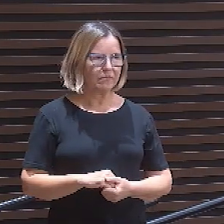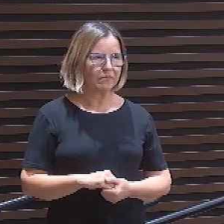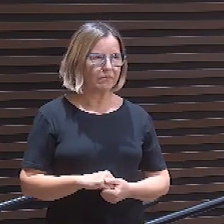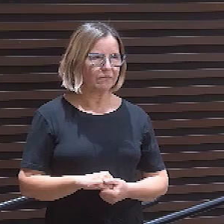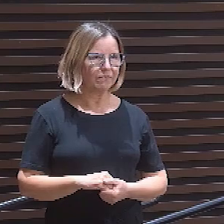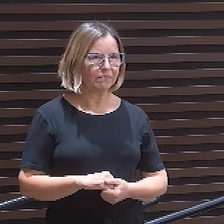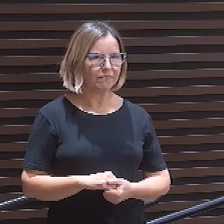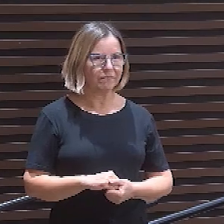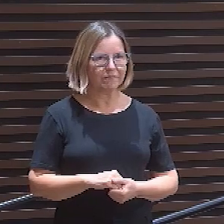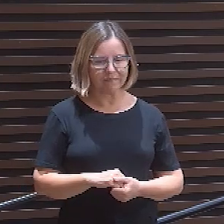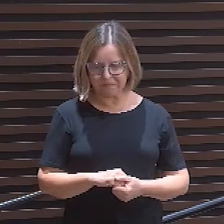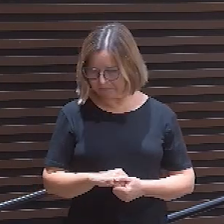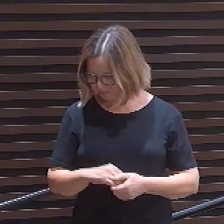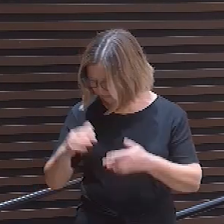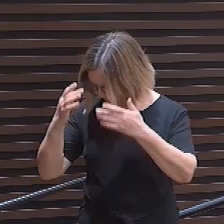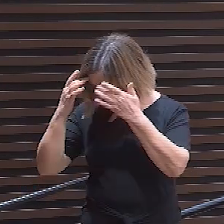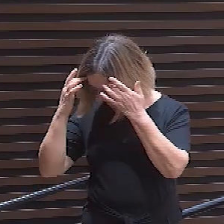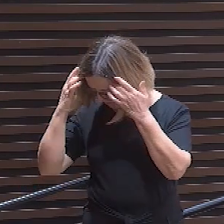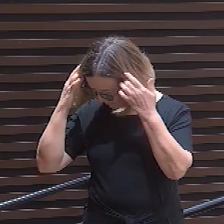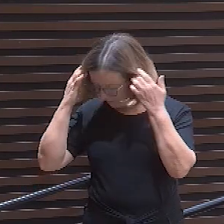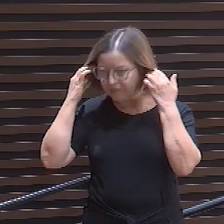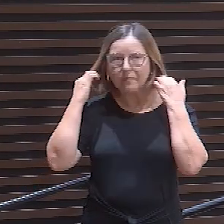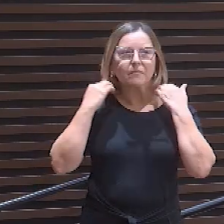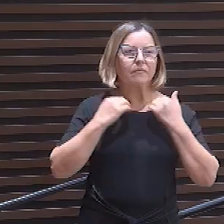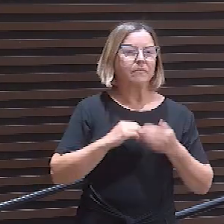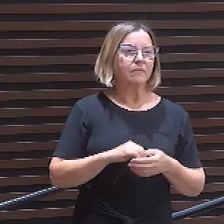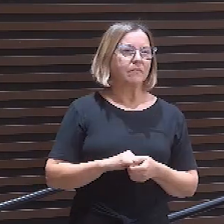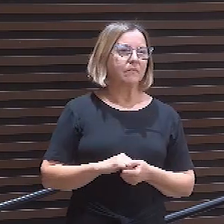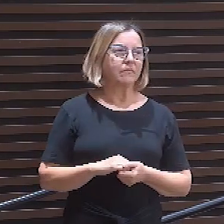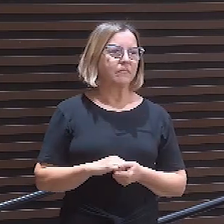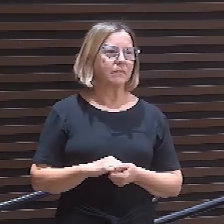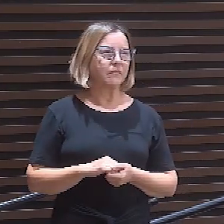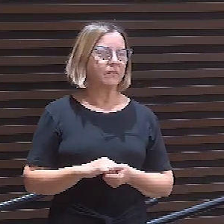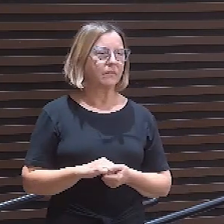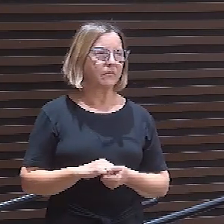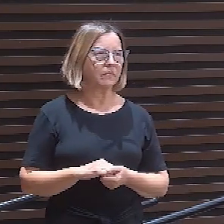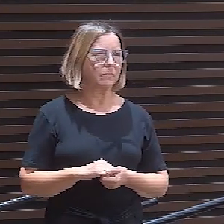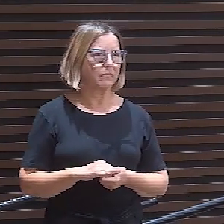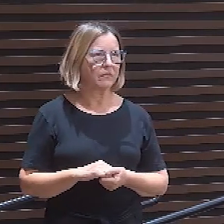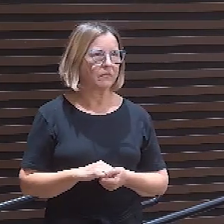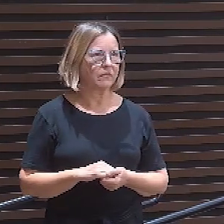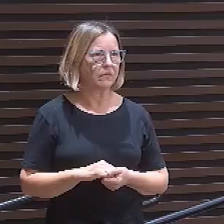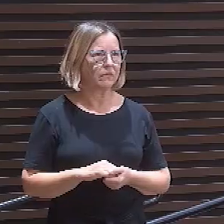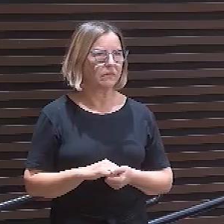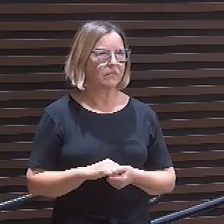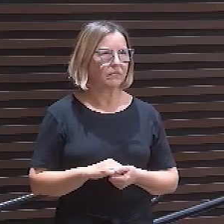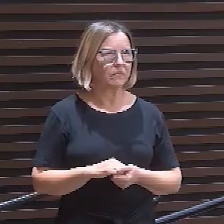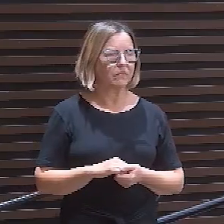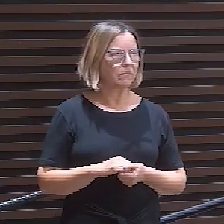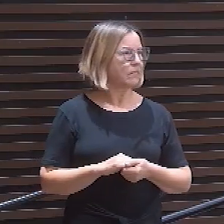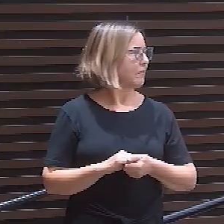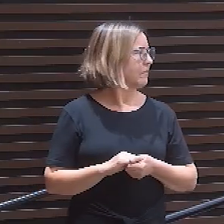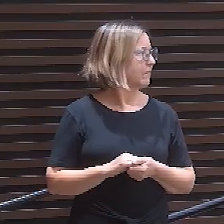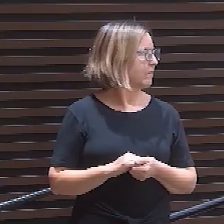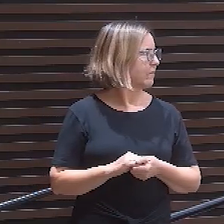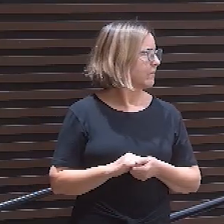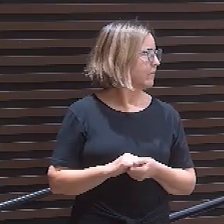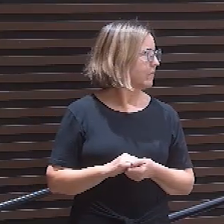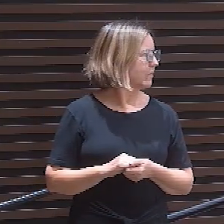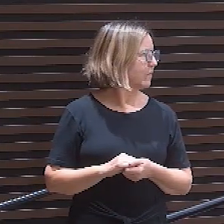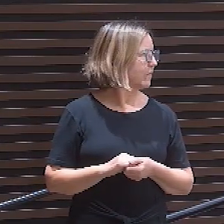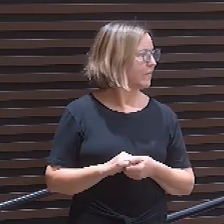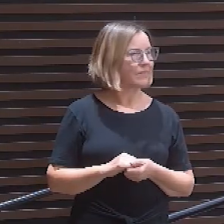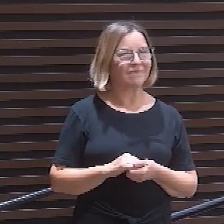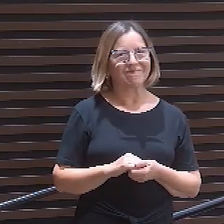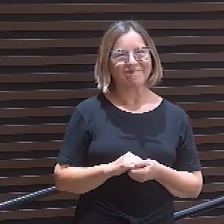Eu tirei a leitura bíblica e a oração da minha meditação, porque eu preciso de